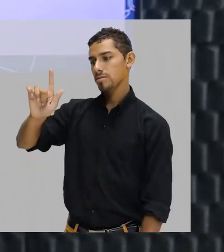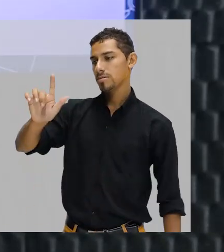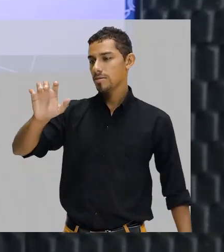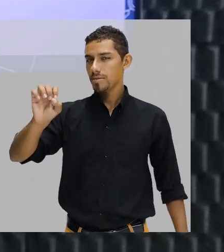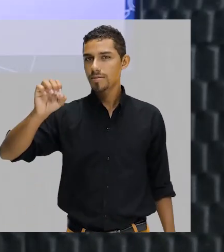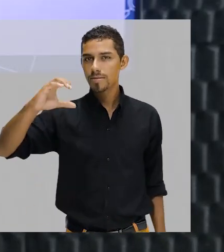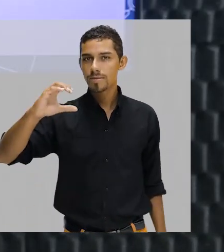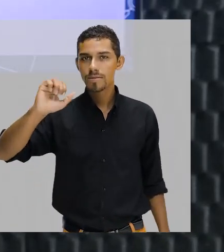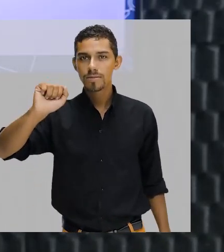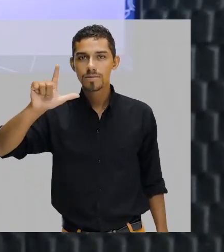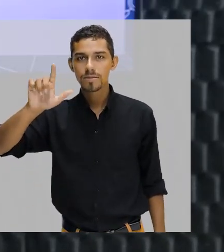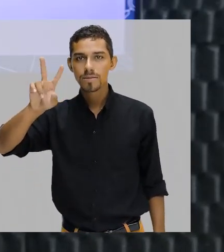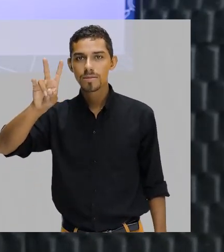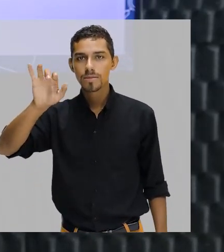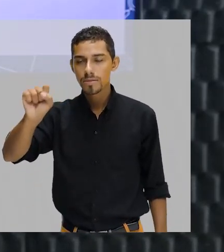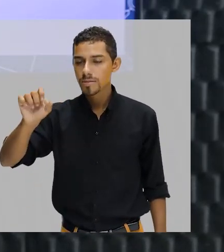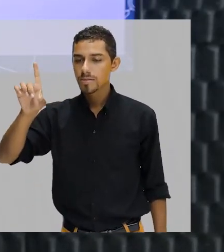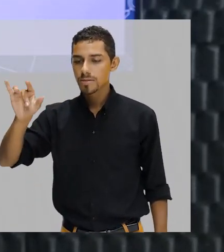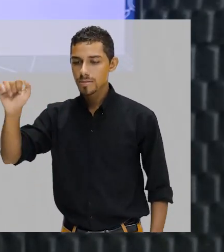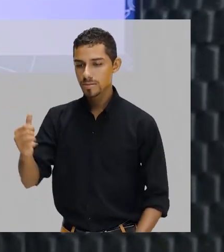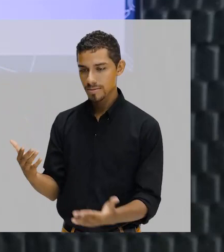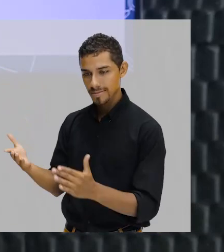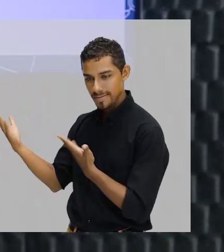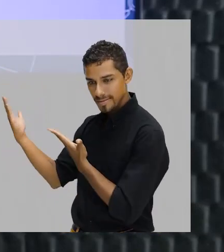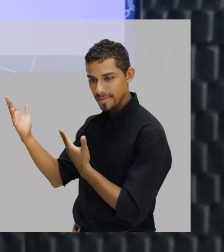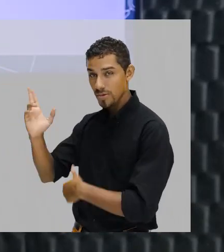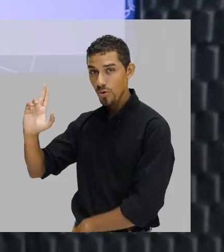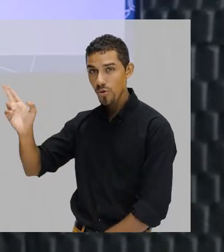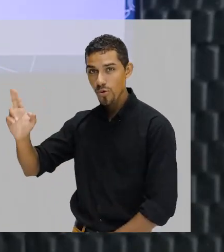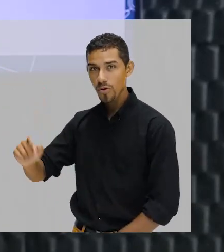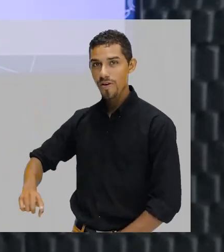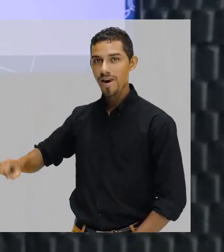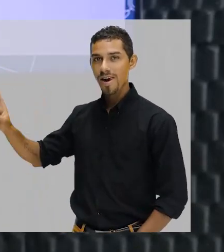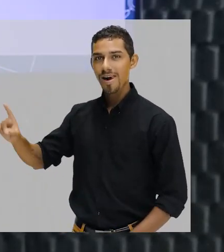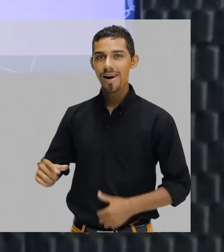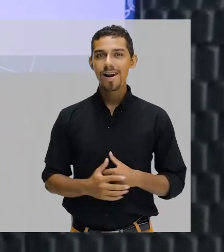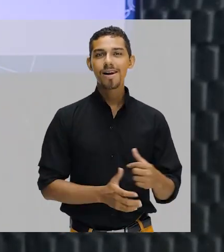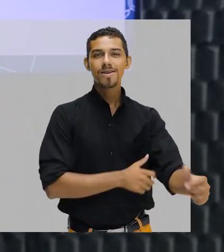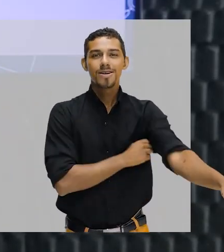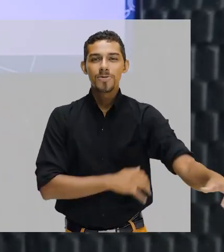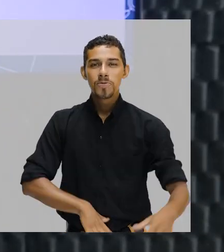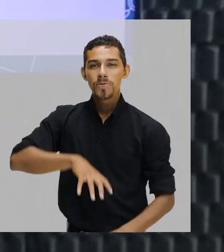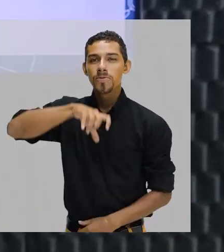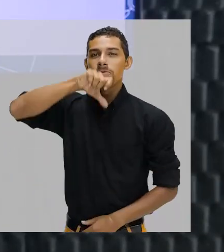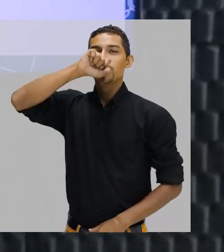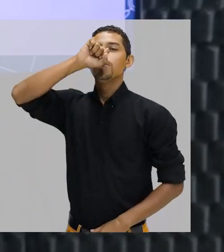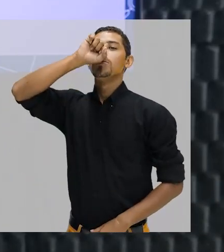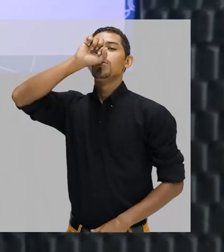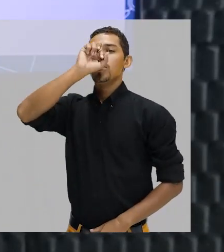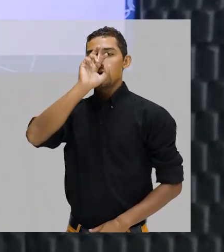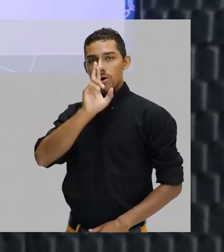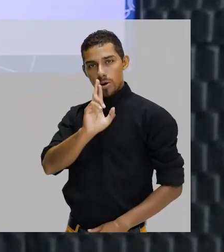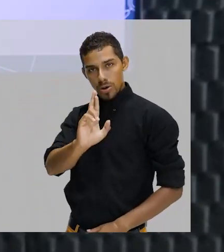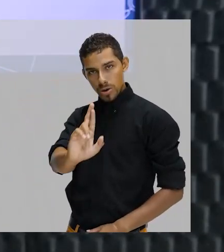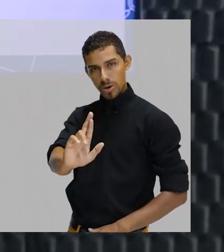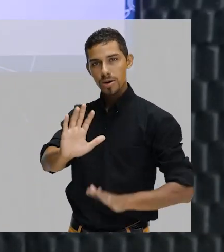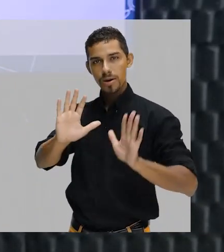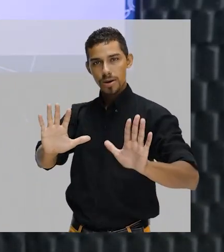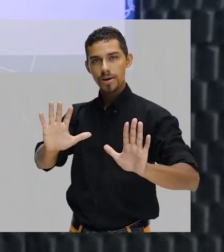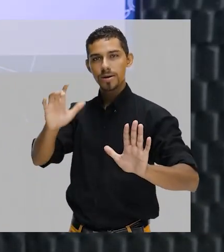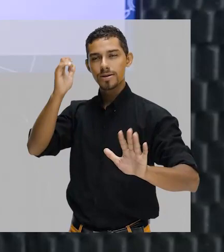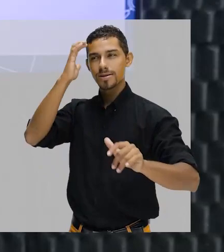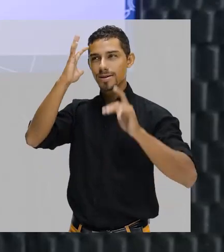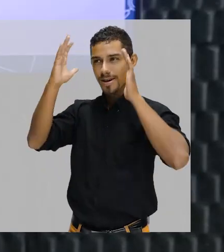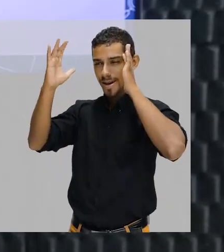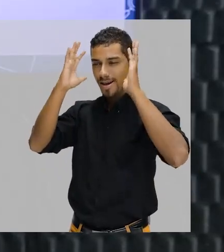Dias. Beleza? Show de bola? Então para a gente começar sem mais delongas, ó, respira bem, oxigênio no teu cérebro